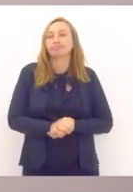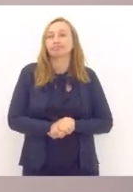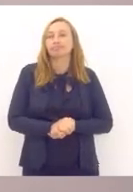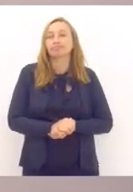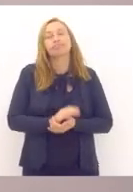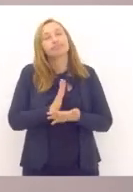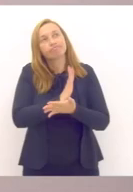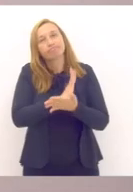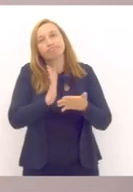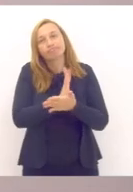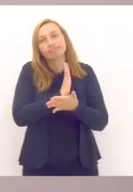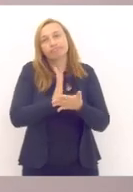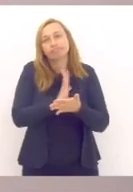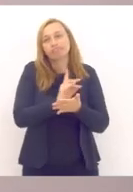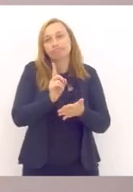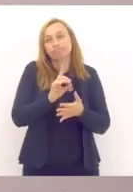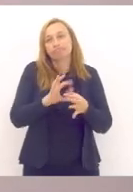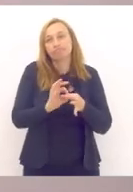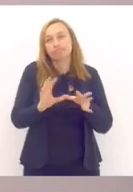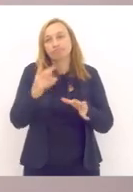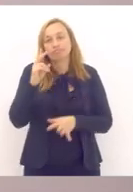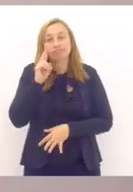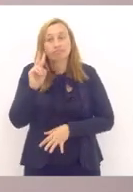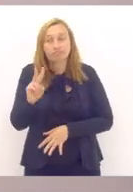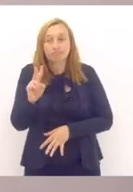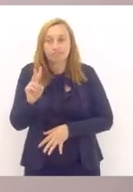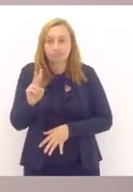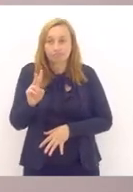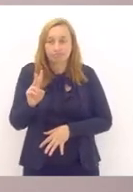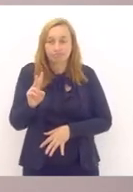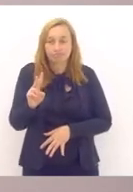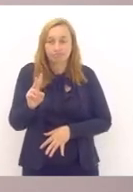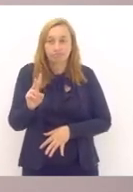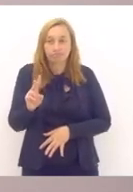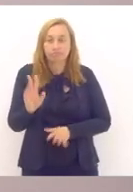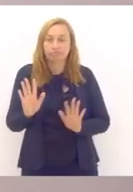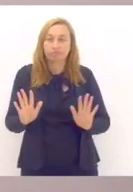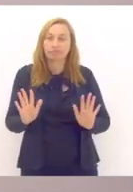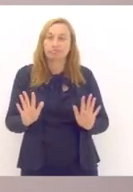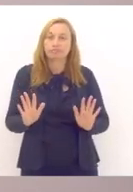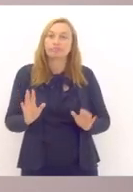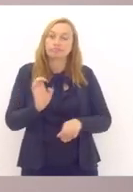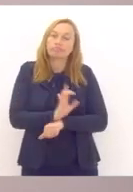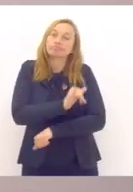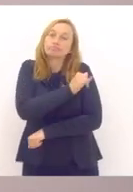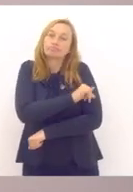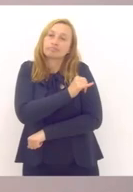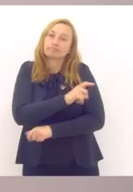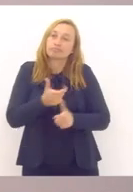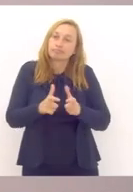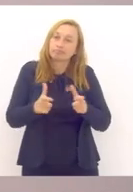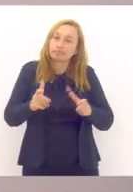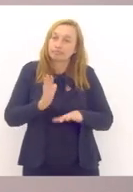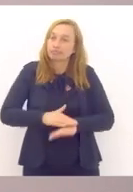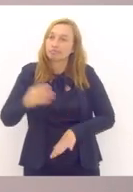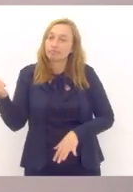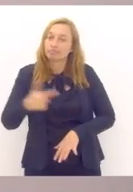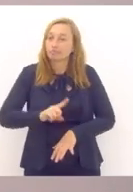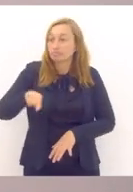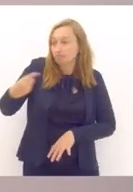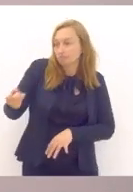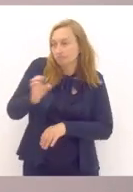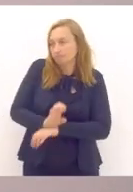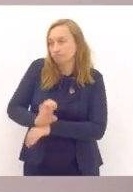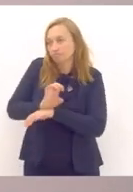às vezes não nos permita ver ganhos que nós efetivamente tivemos. Senhores, o Estado do Rio de Janeiro cresceu mais que os outros estados do país,